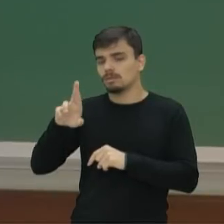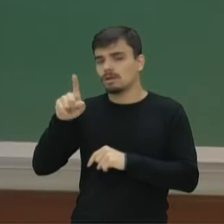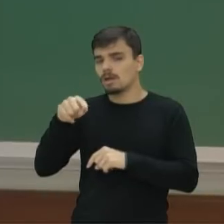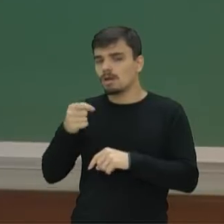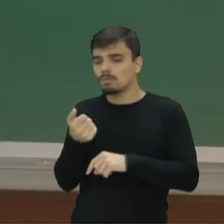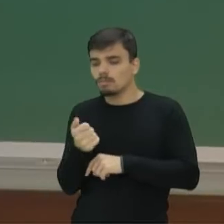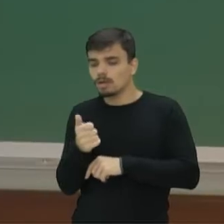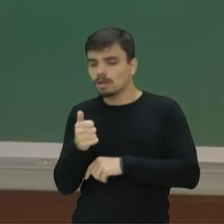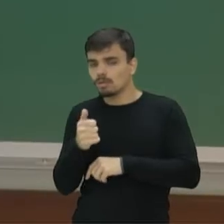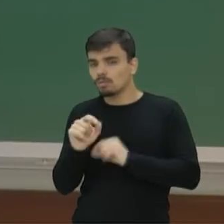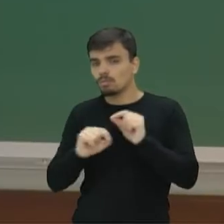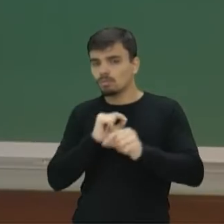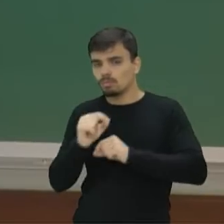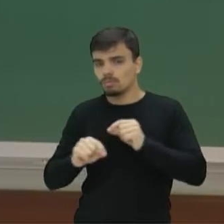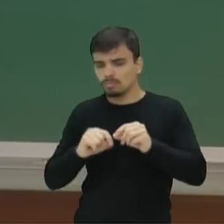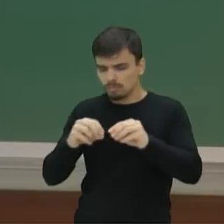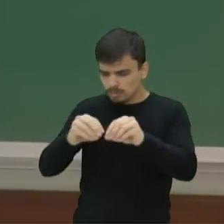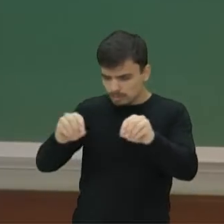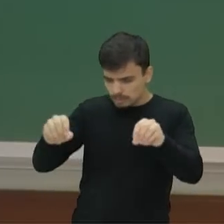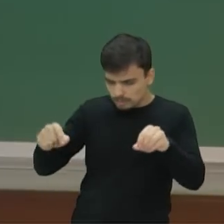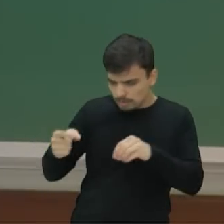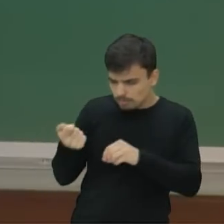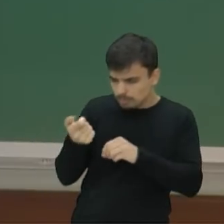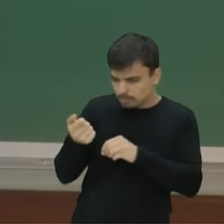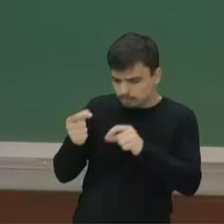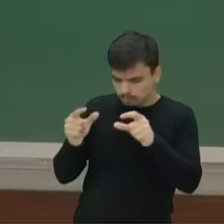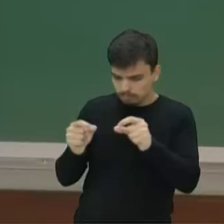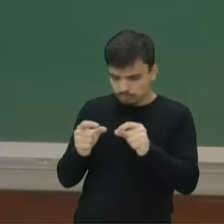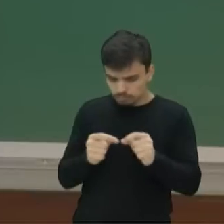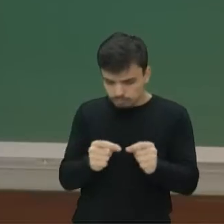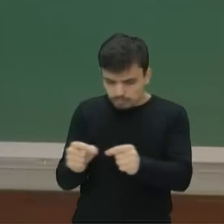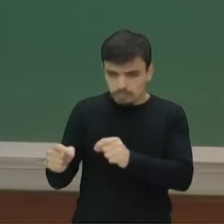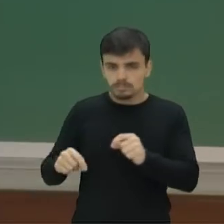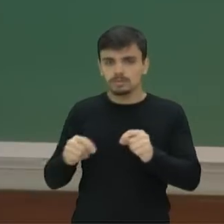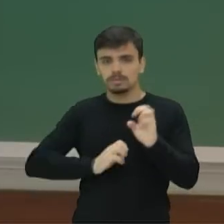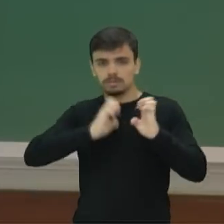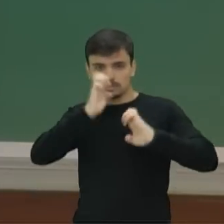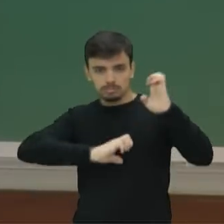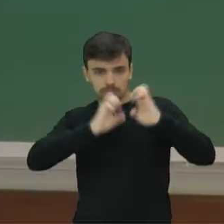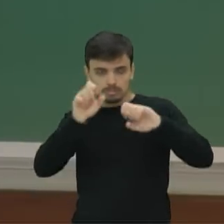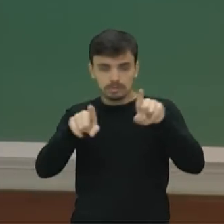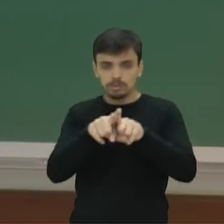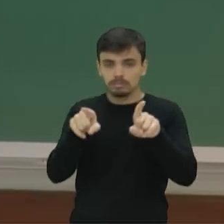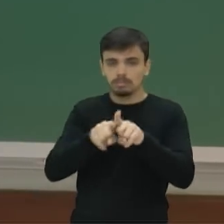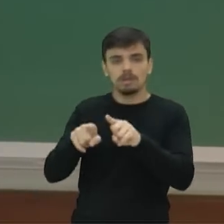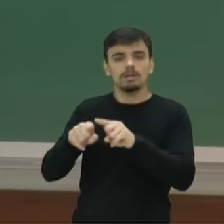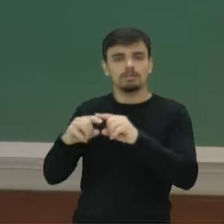grãos de objetos que são lançados pelas indústrias, pelas fábricas, que